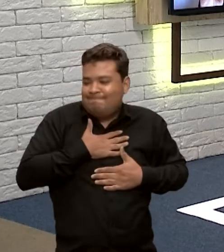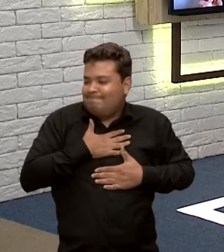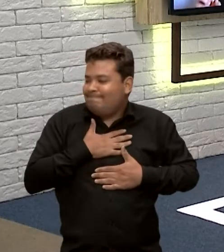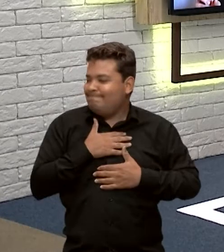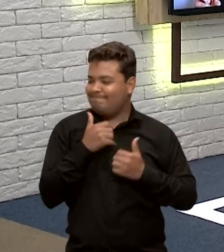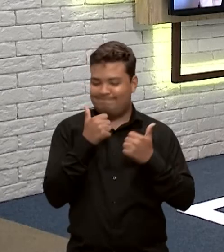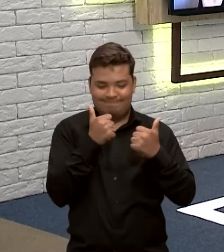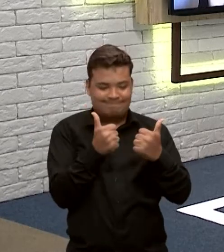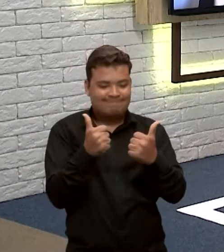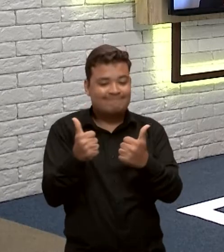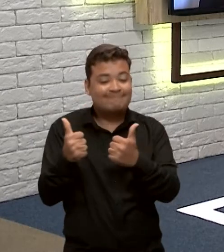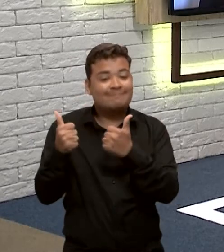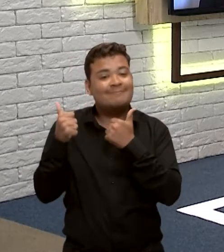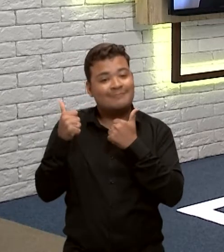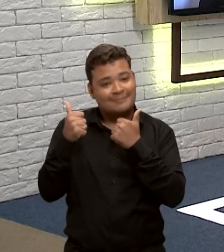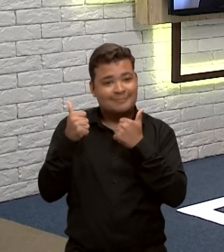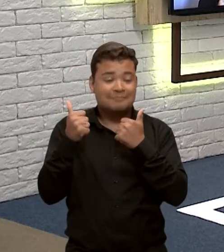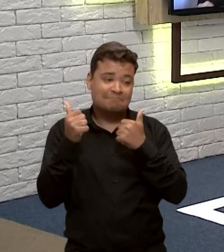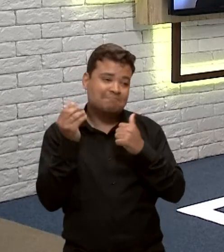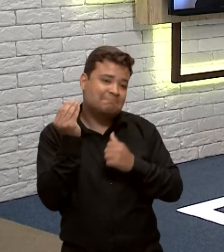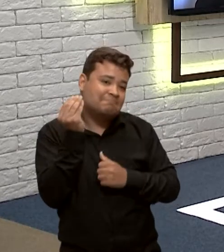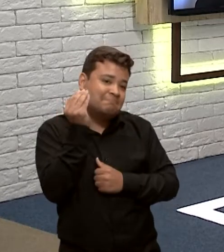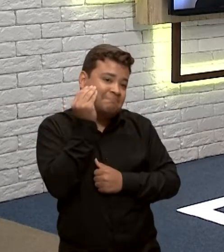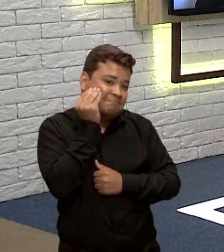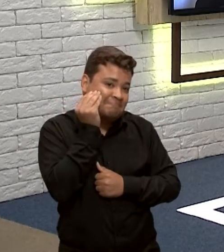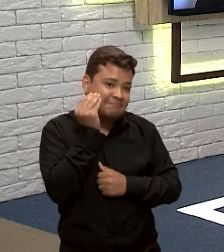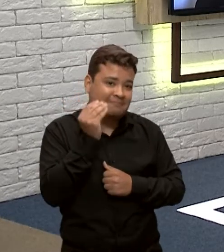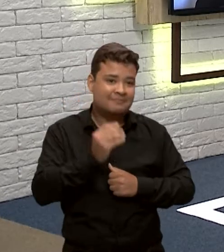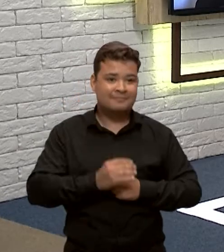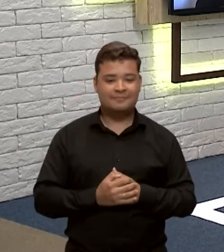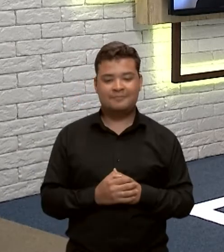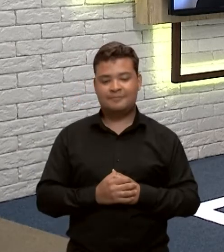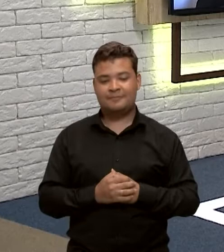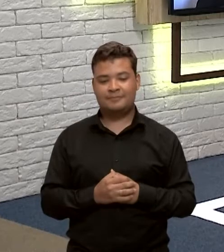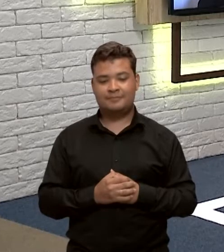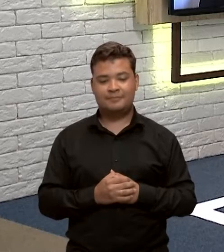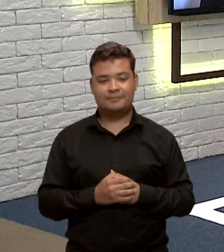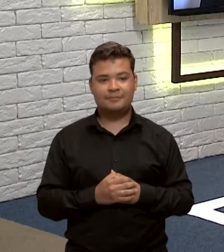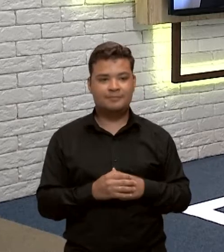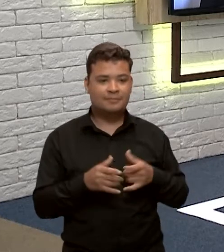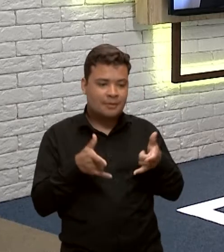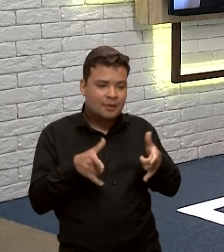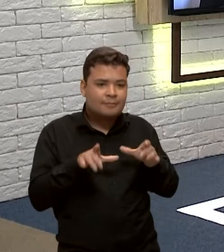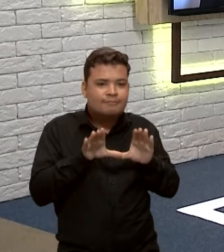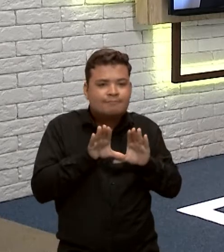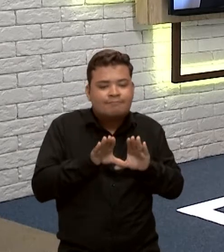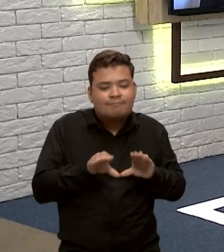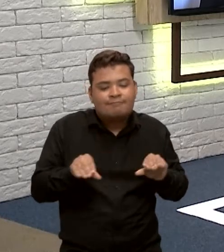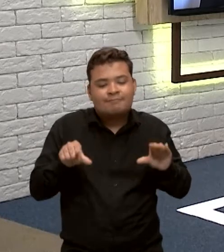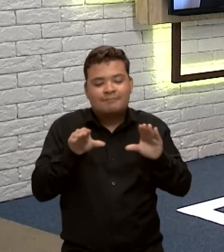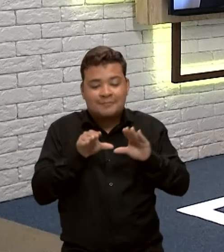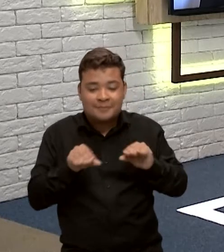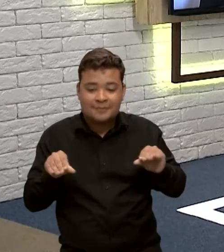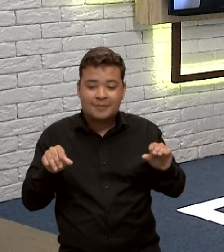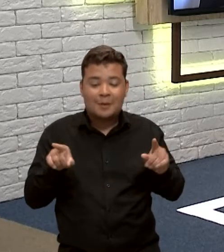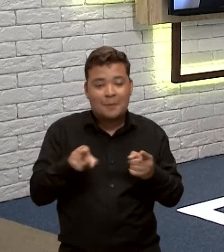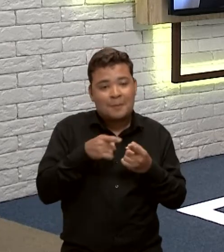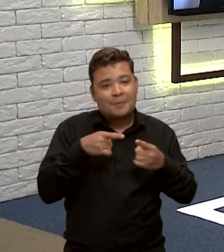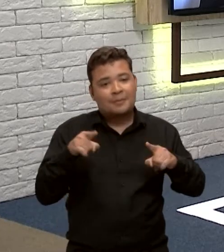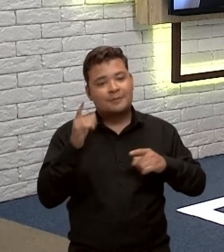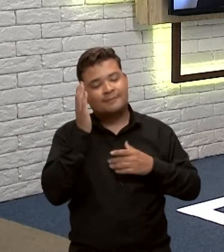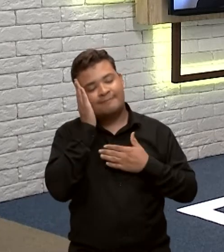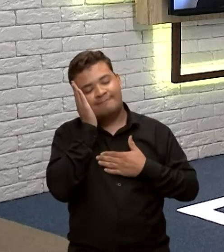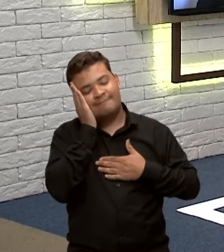de preferência um selinho. Uma caminha macia, uma canção de ninar, uma história